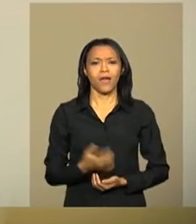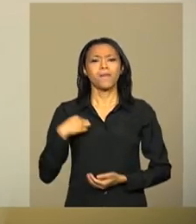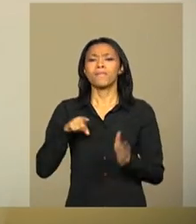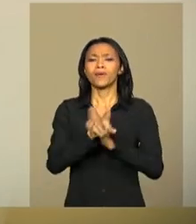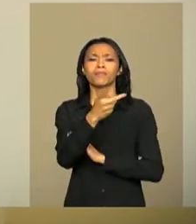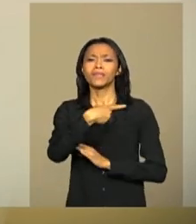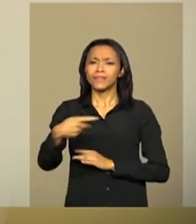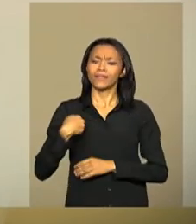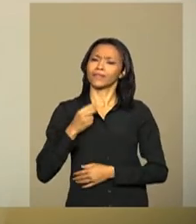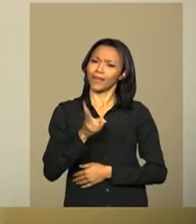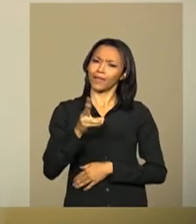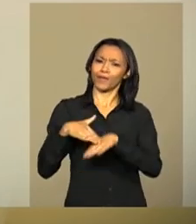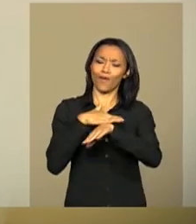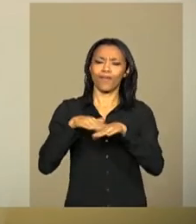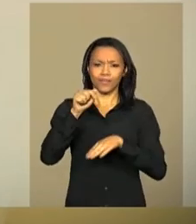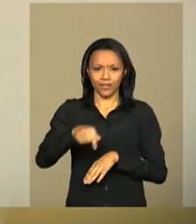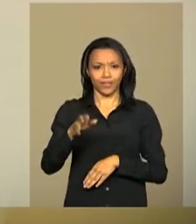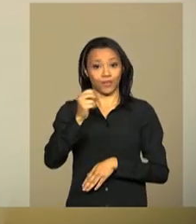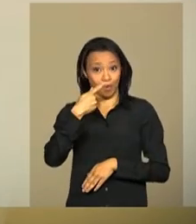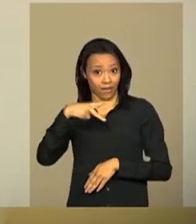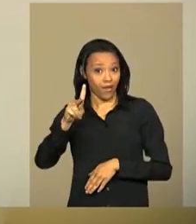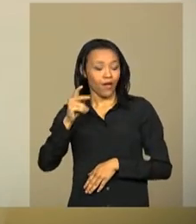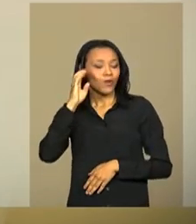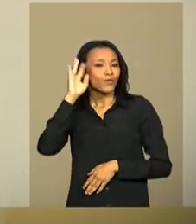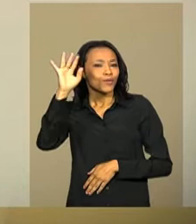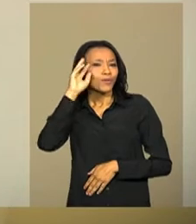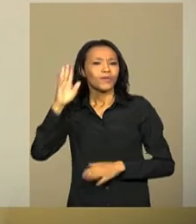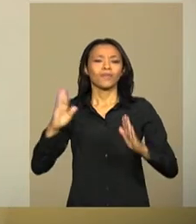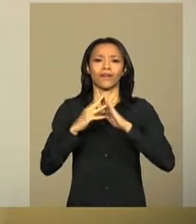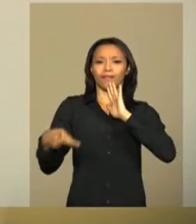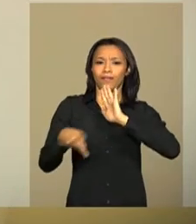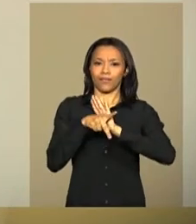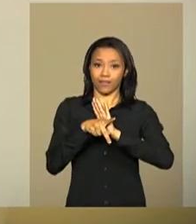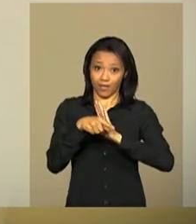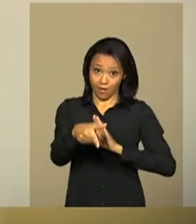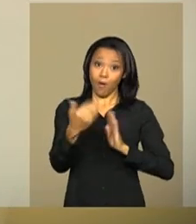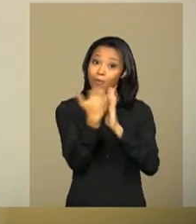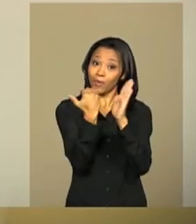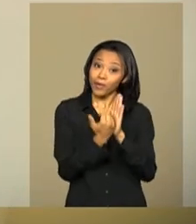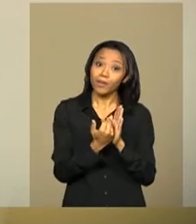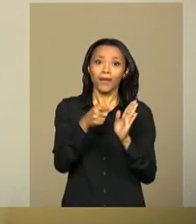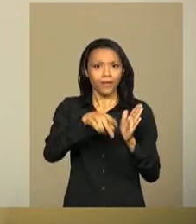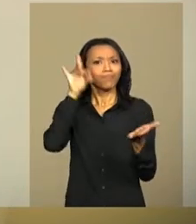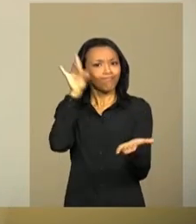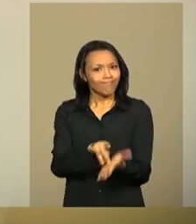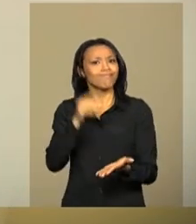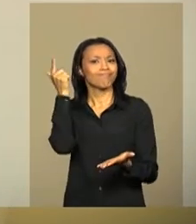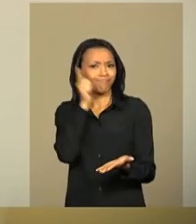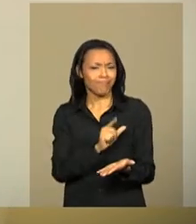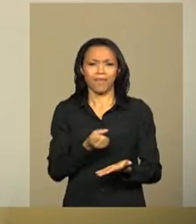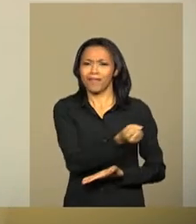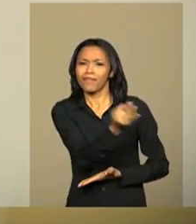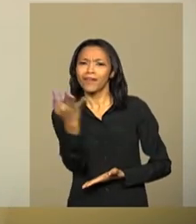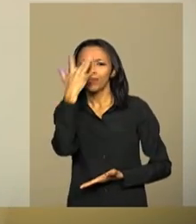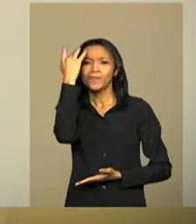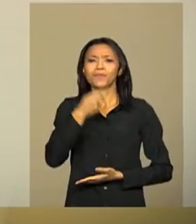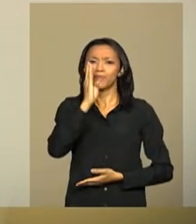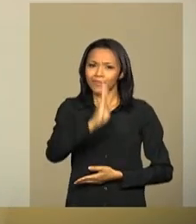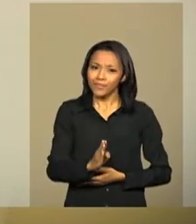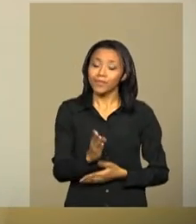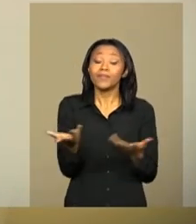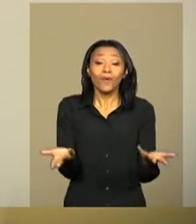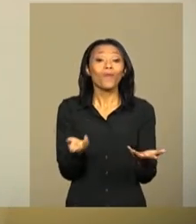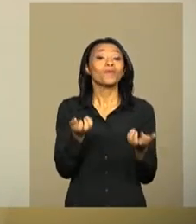presidente da gente sempre conversa aqui no café sobre o sonho da casa própria com minha casa minha vida esse sonho virou realidade para muitos brasileiros